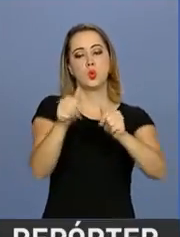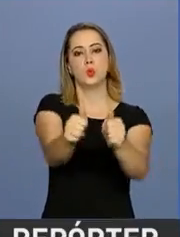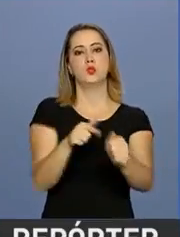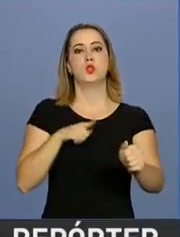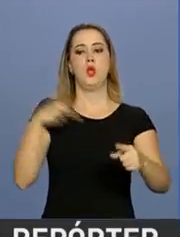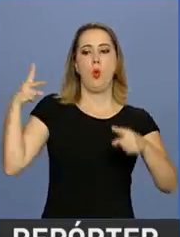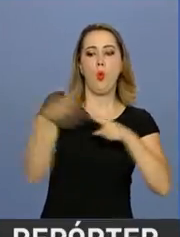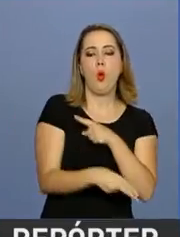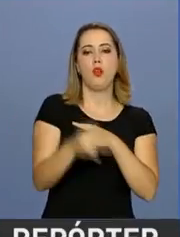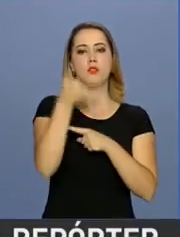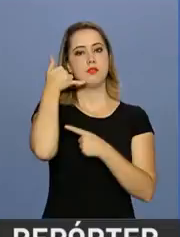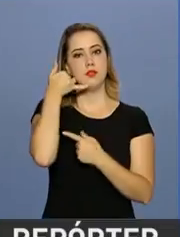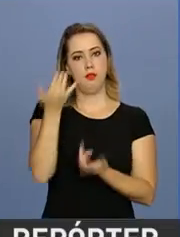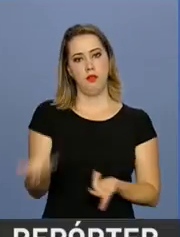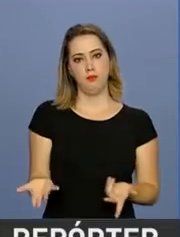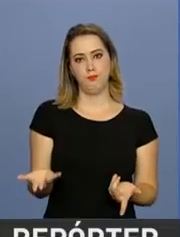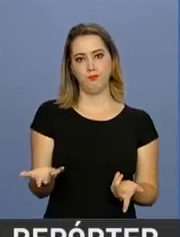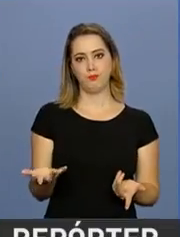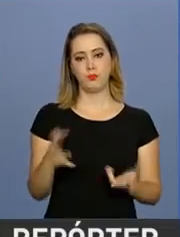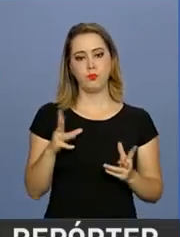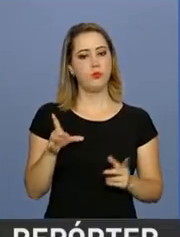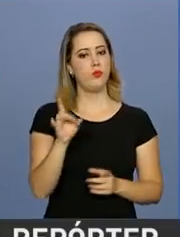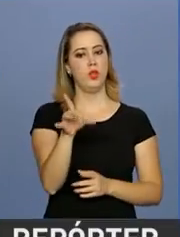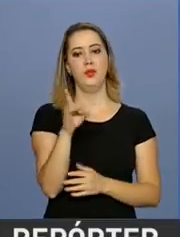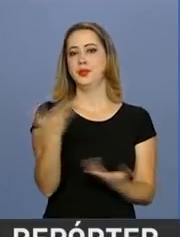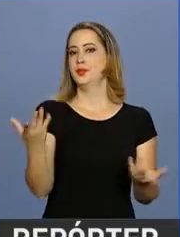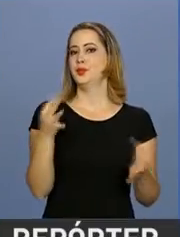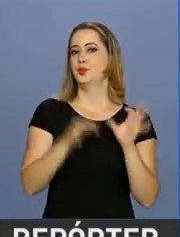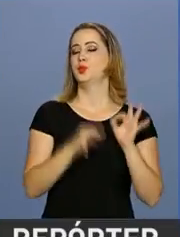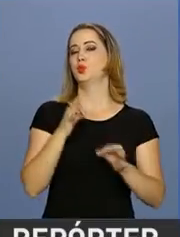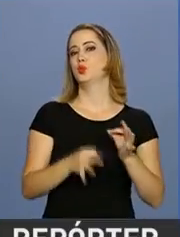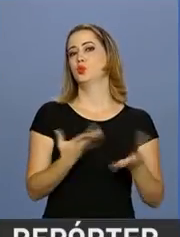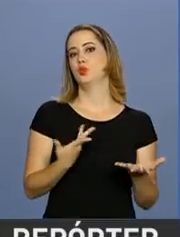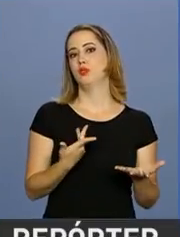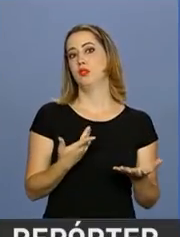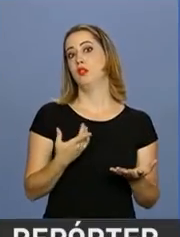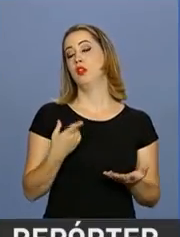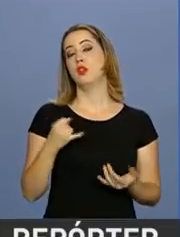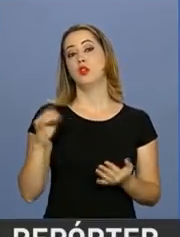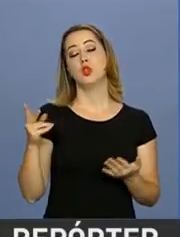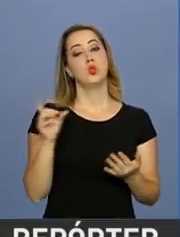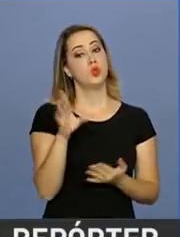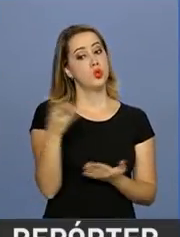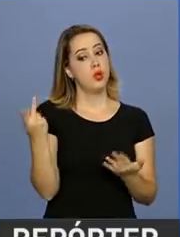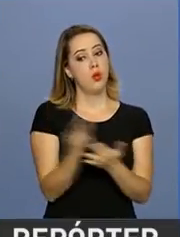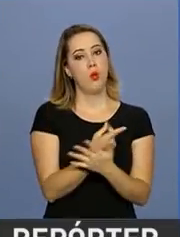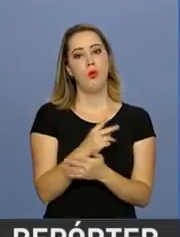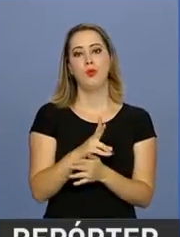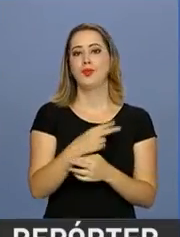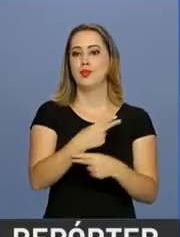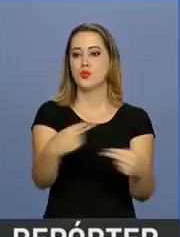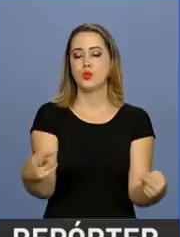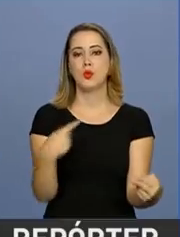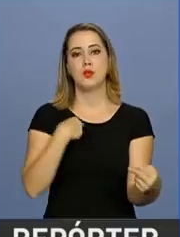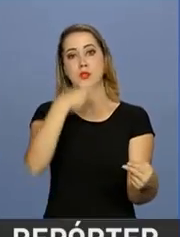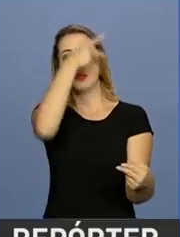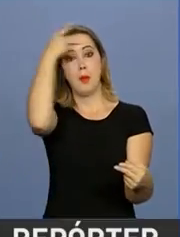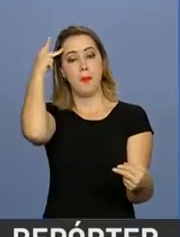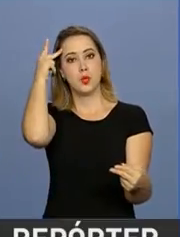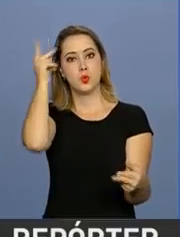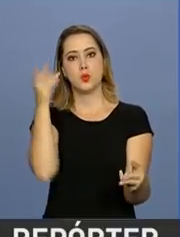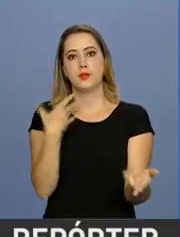bloqueador de celular é só se justifica ou só se justificar a entrada de alguma coisa é por